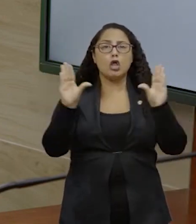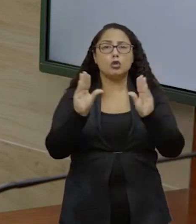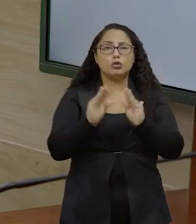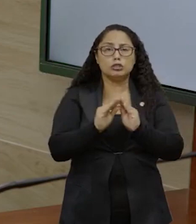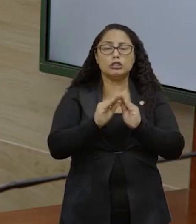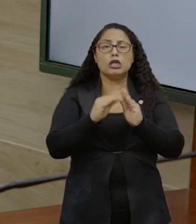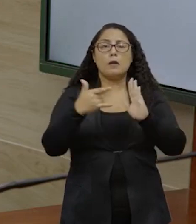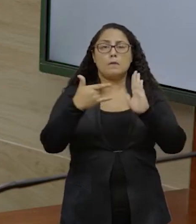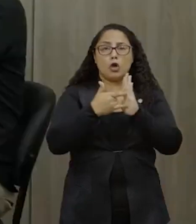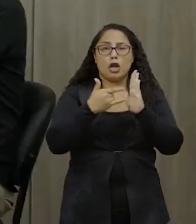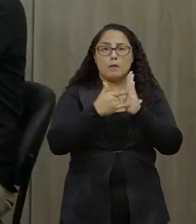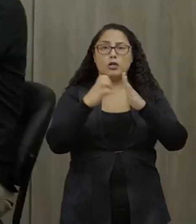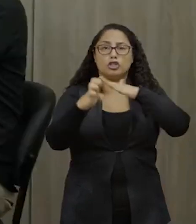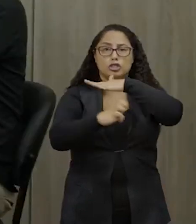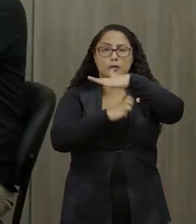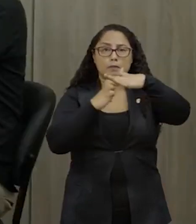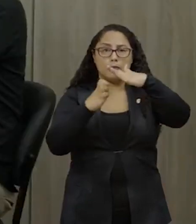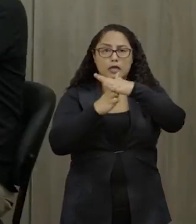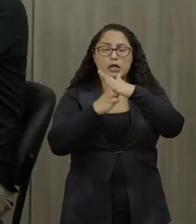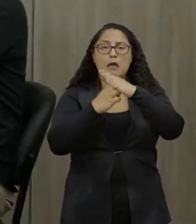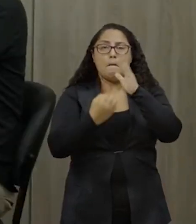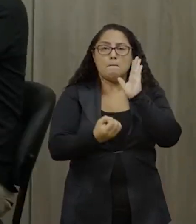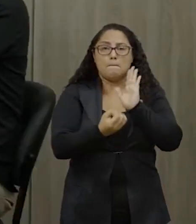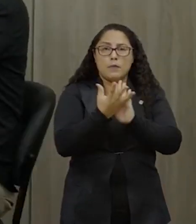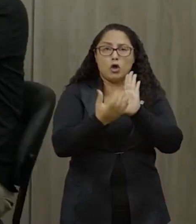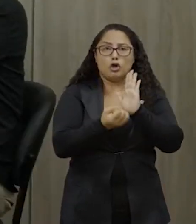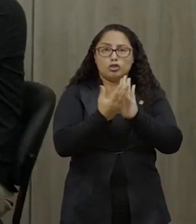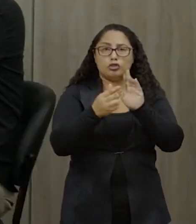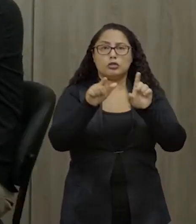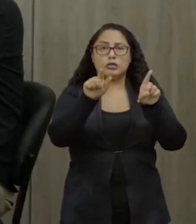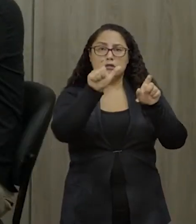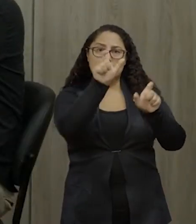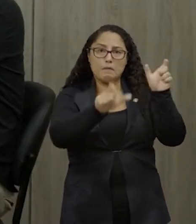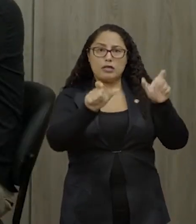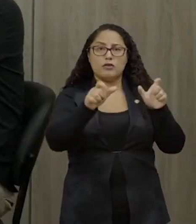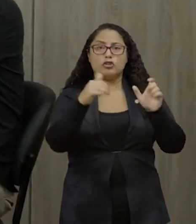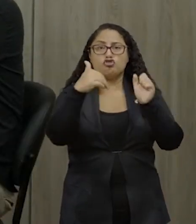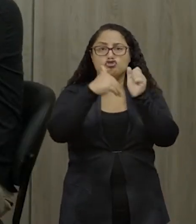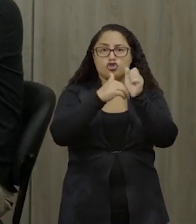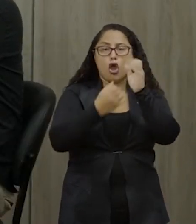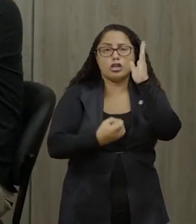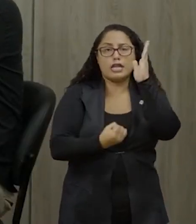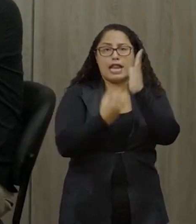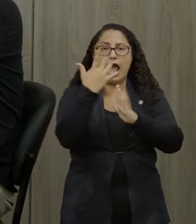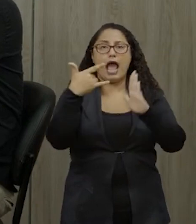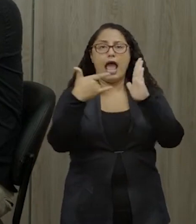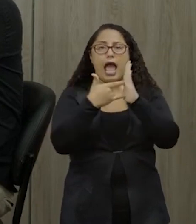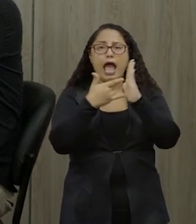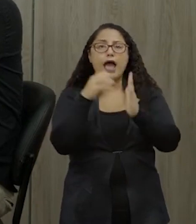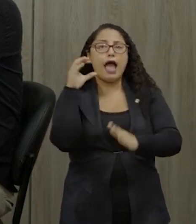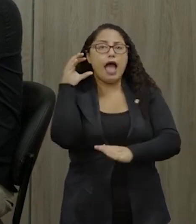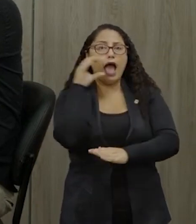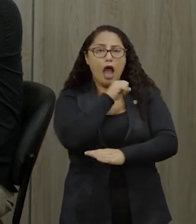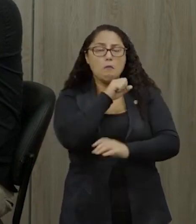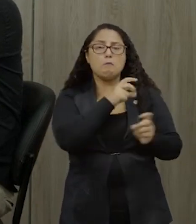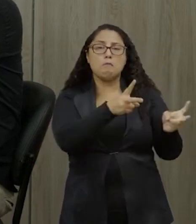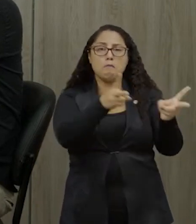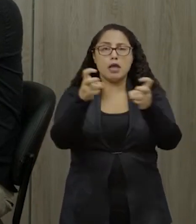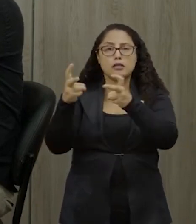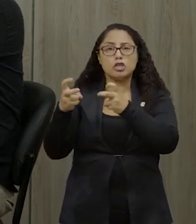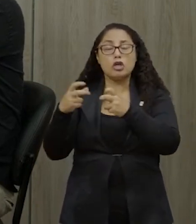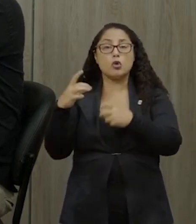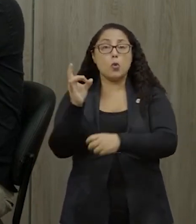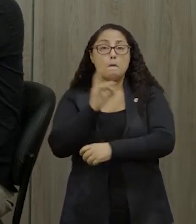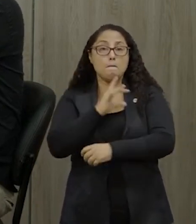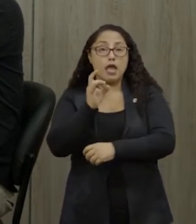de programadores numa empresa, Sim. porque o tempo de produção dos códigos vai ser mais rápido, né? Uhum. Então, assim, a gente pode ver isso com certo